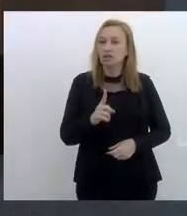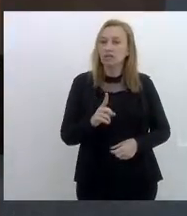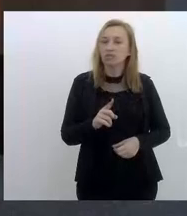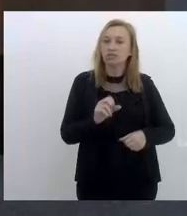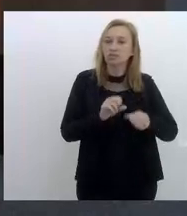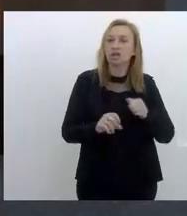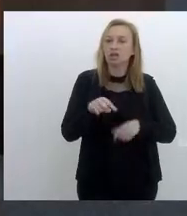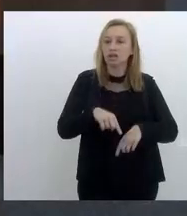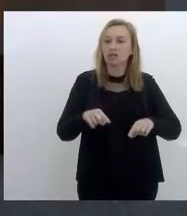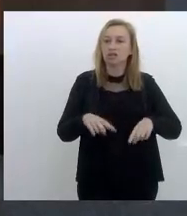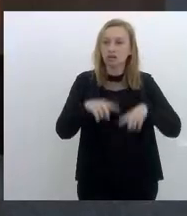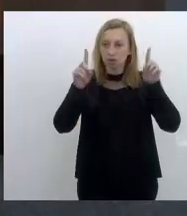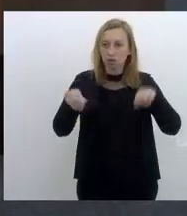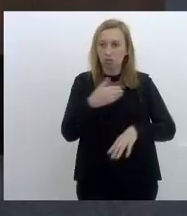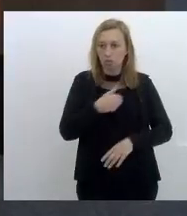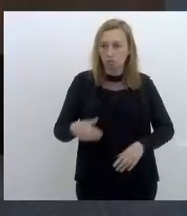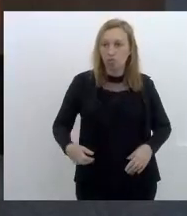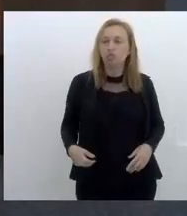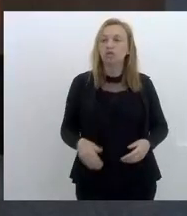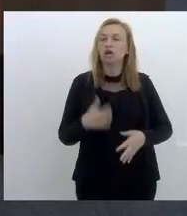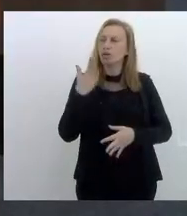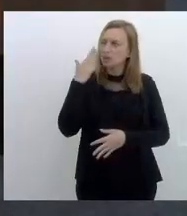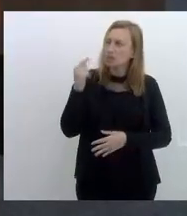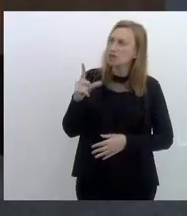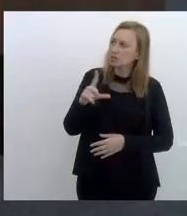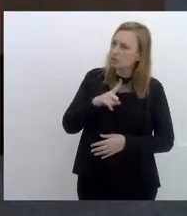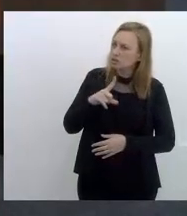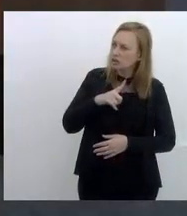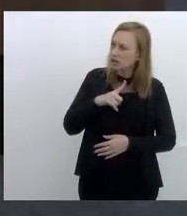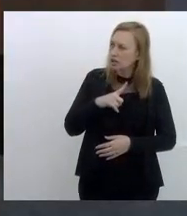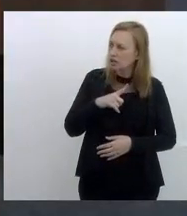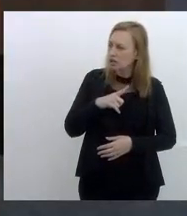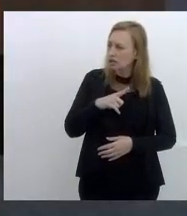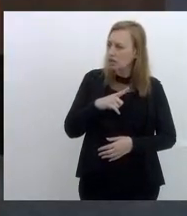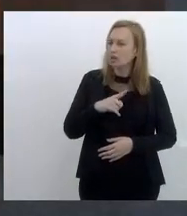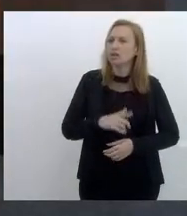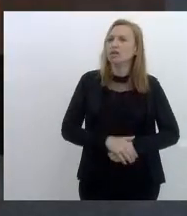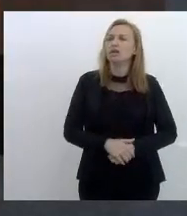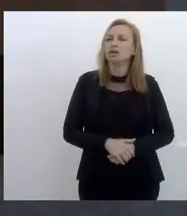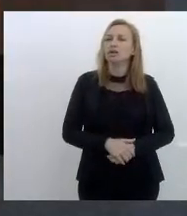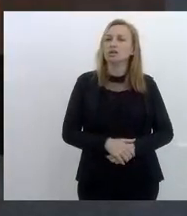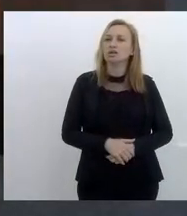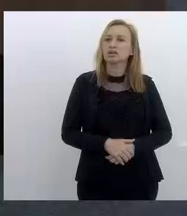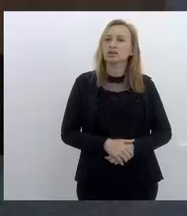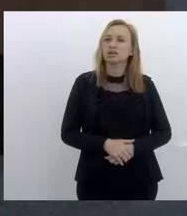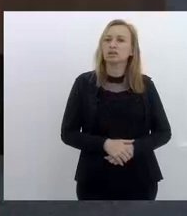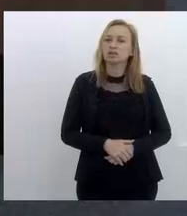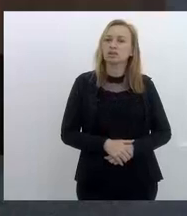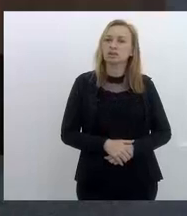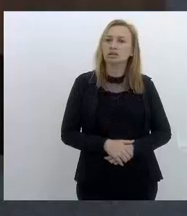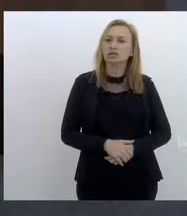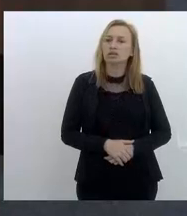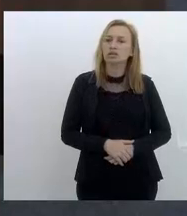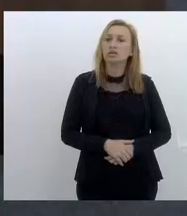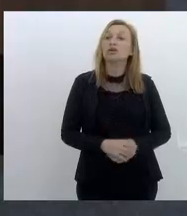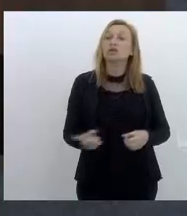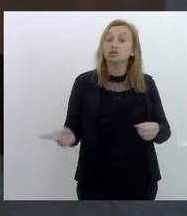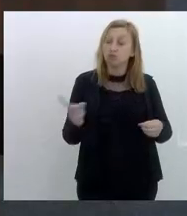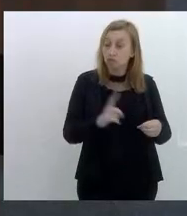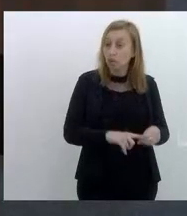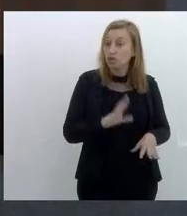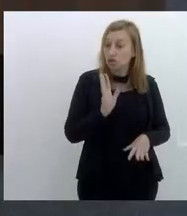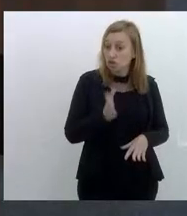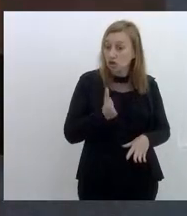pelo Servidor Público que eu sei que você tem feito a sua defesa mas eu gostaria que você levasse de volta